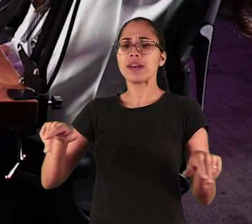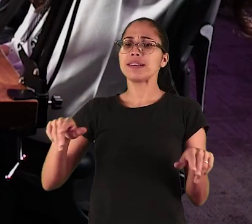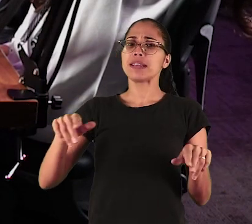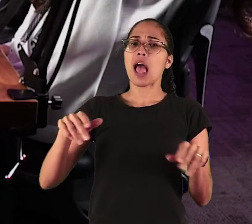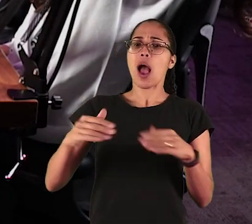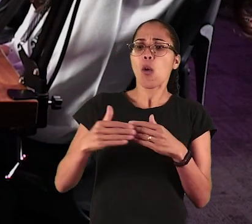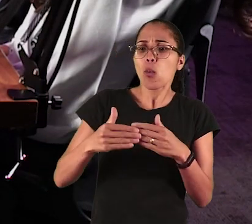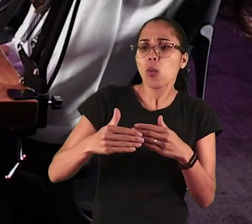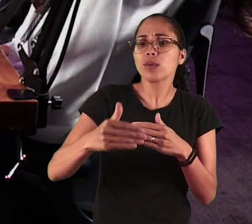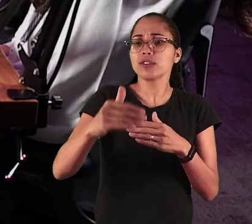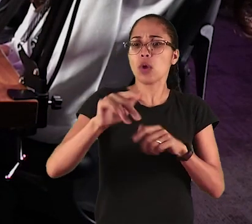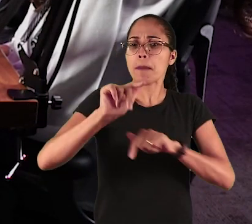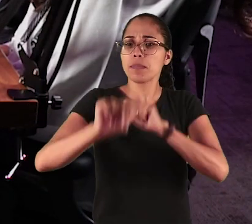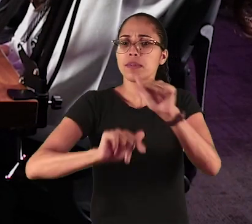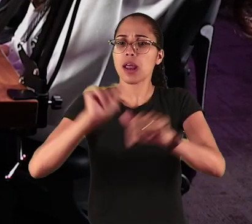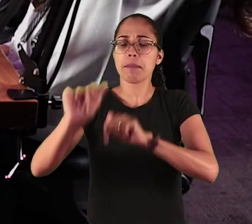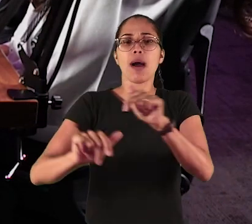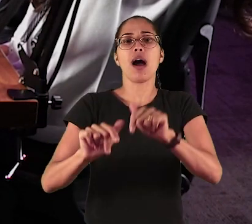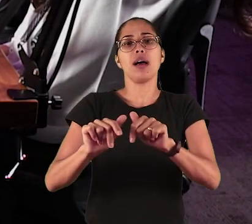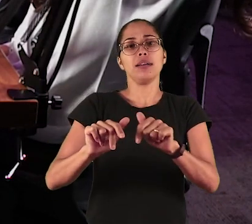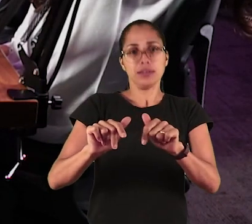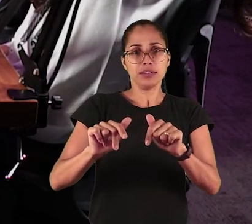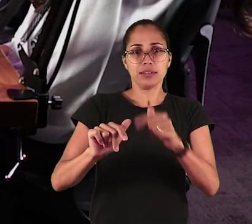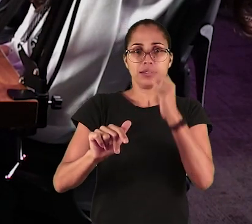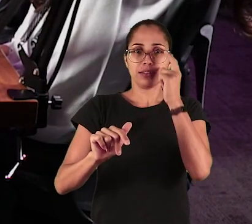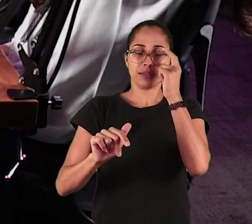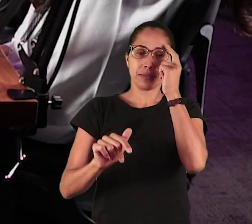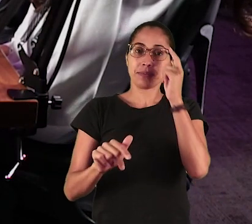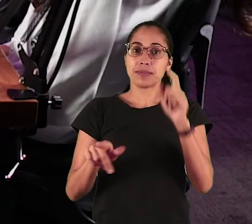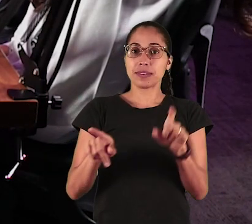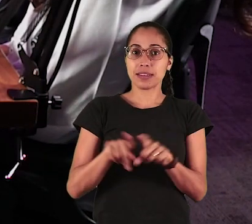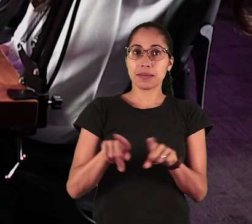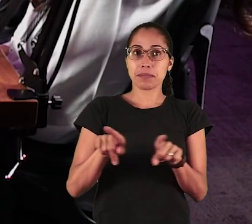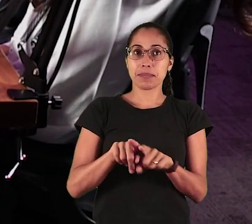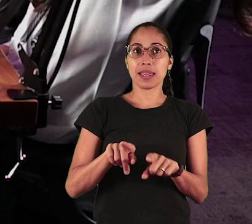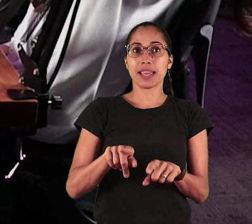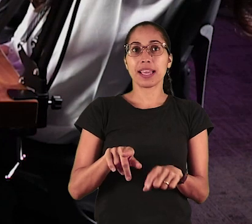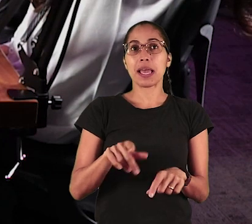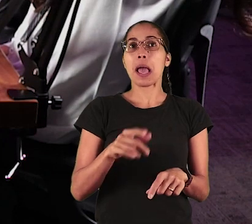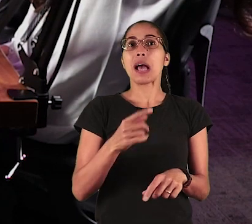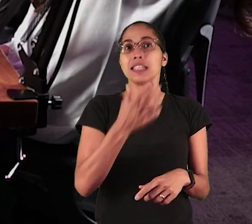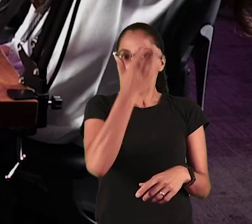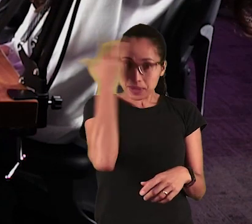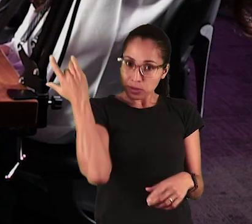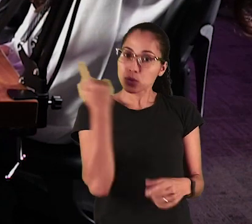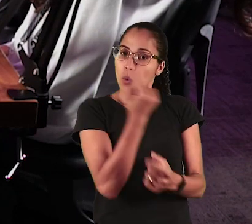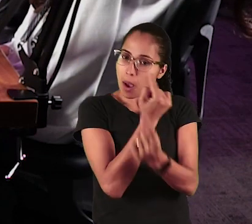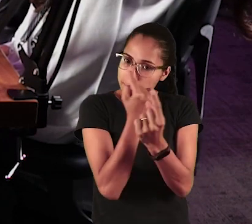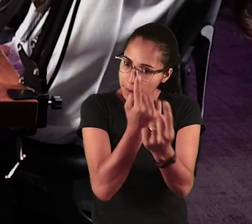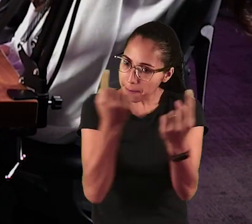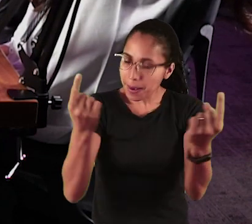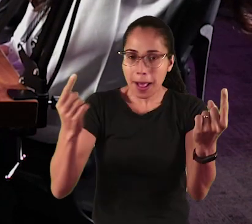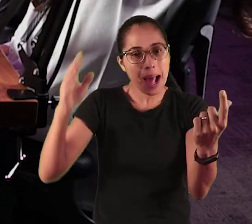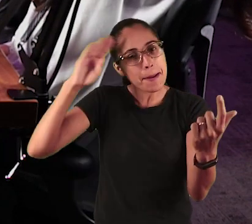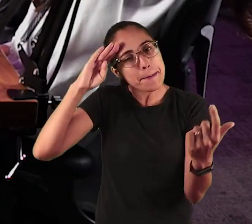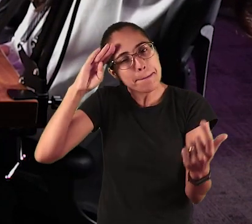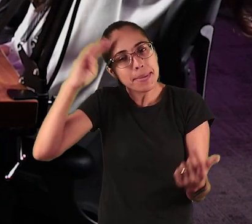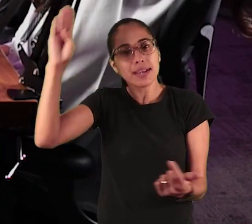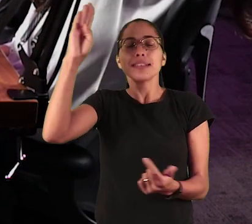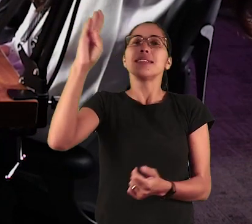jornada na parte de trabalho mas as pessoas para mim eram